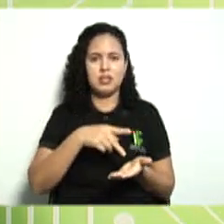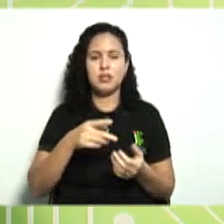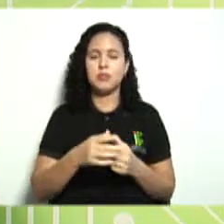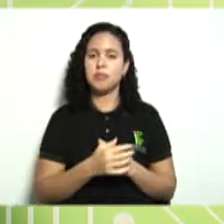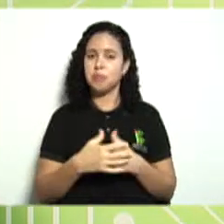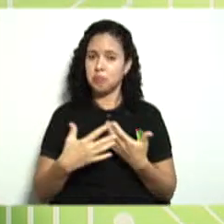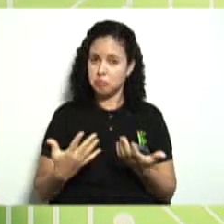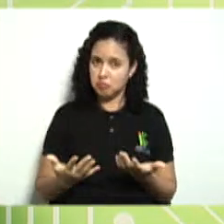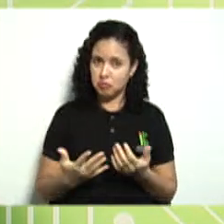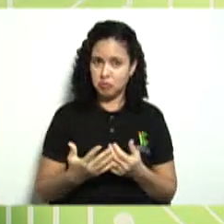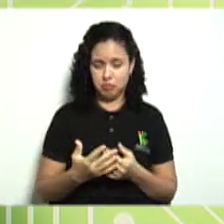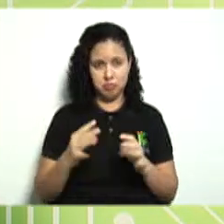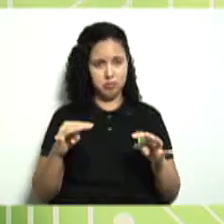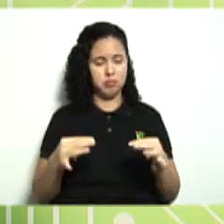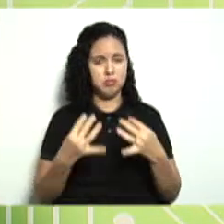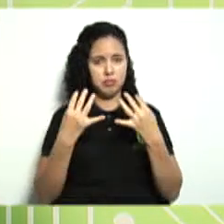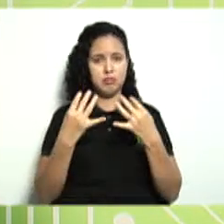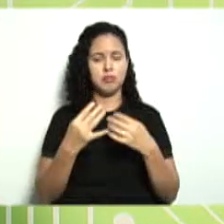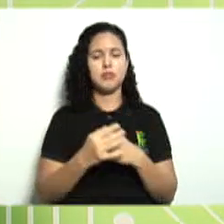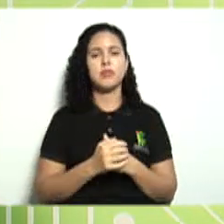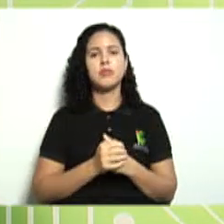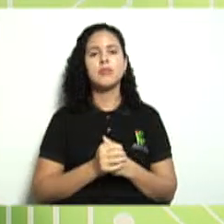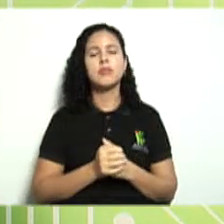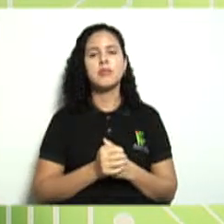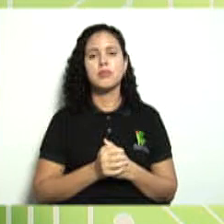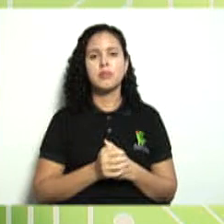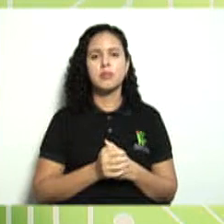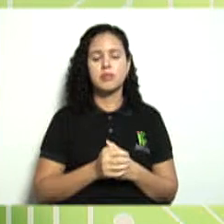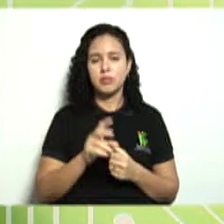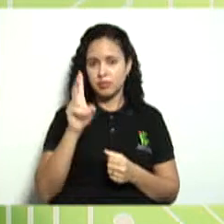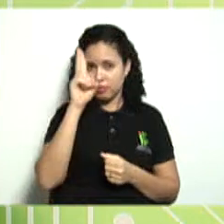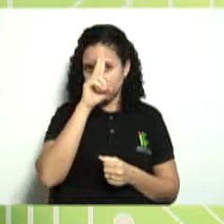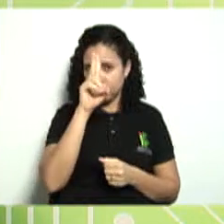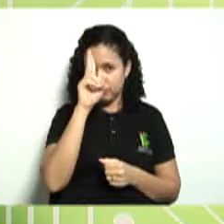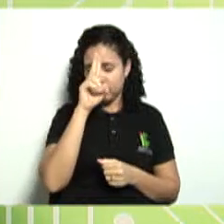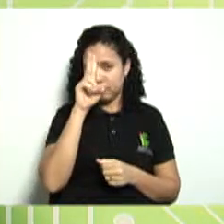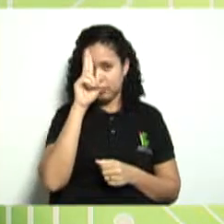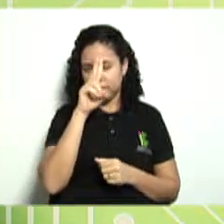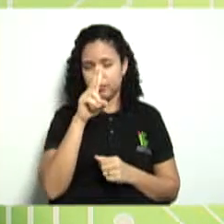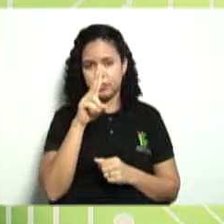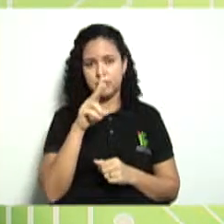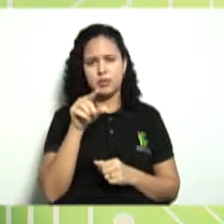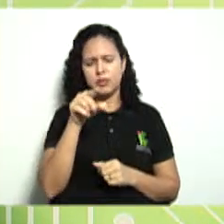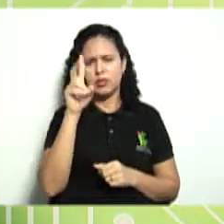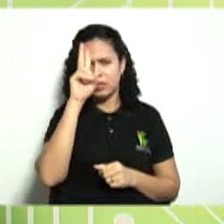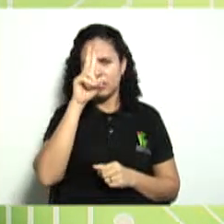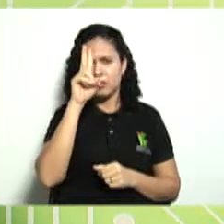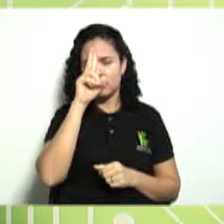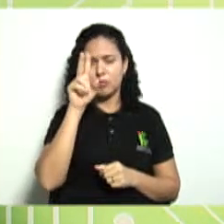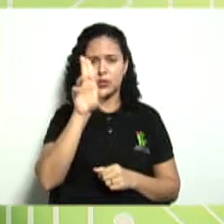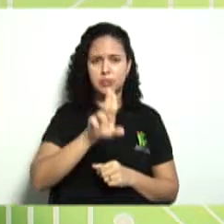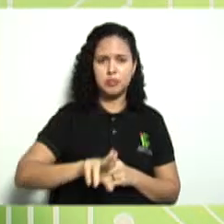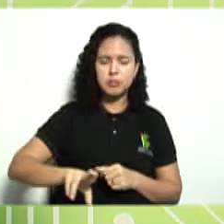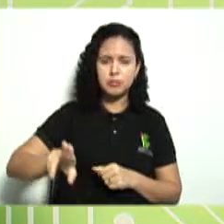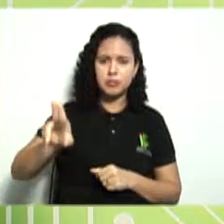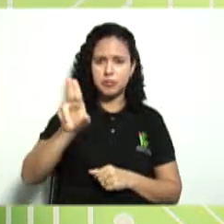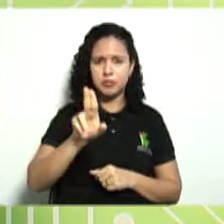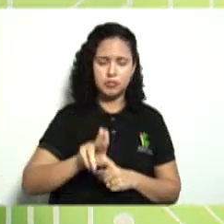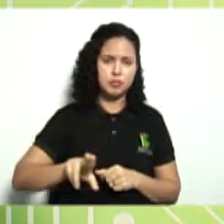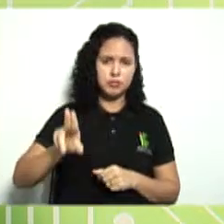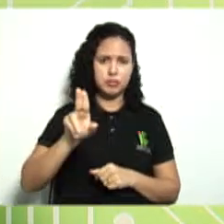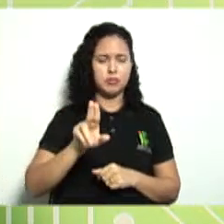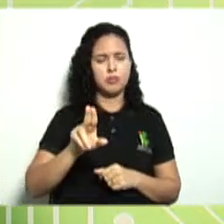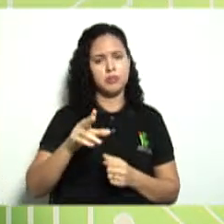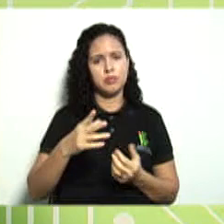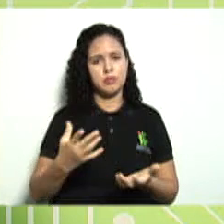tal, enfim. Então, continuando aqui, o que eu acabei de falar para vocês é o quê? Que vocês lembram, para você utilizar uma